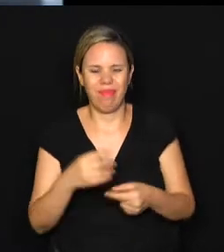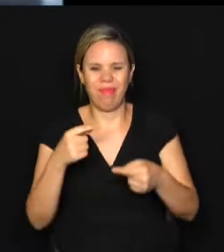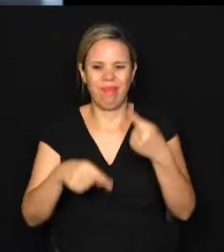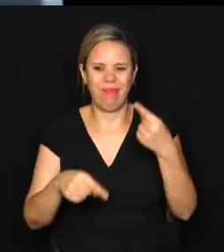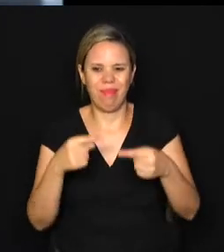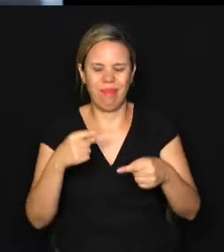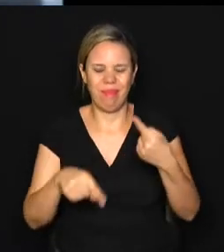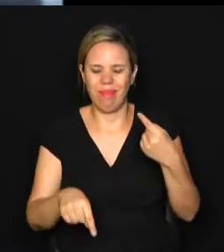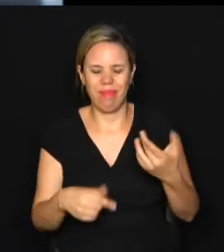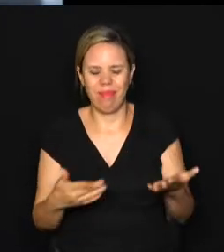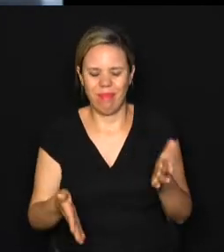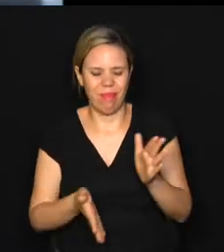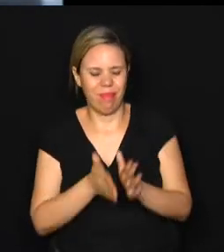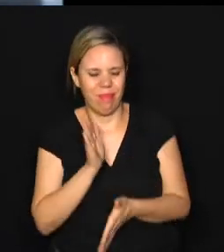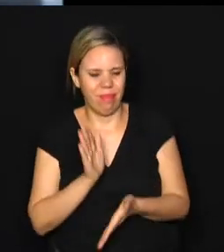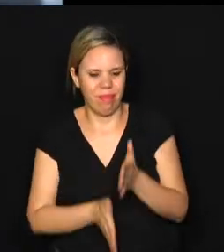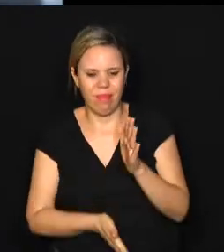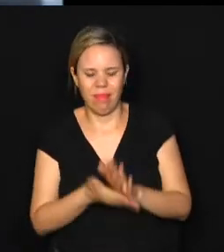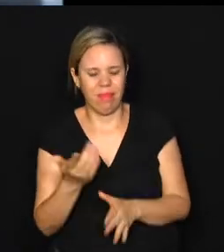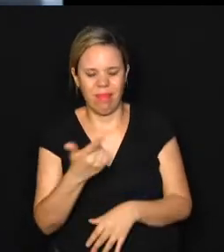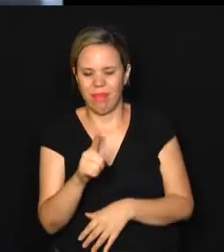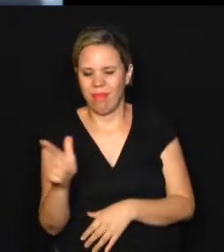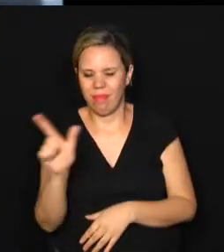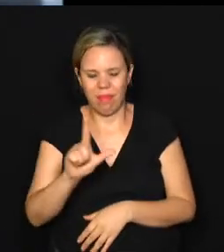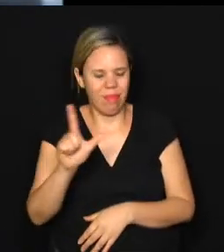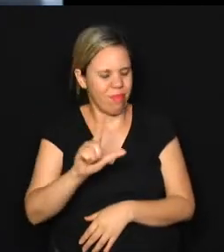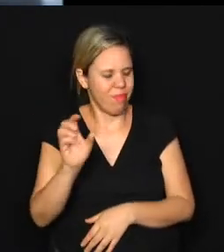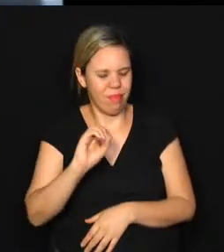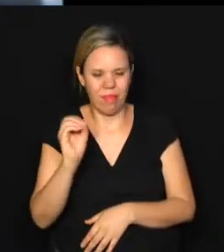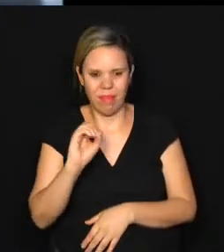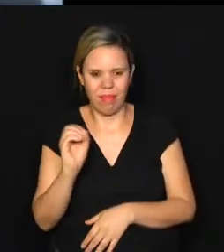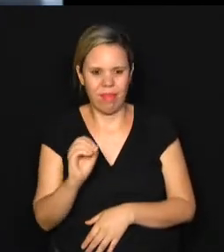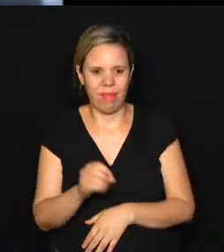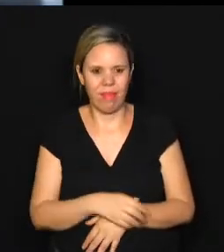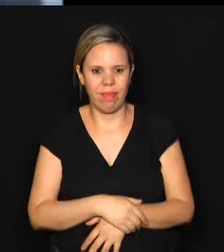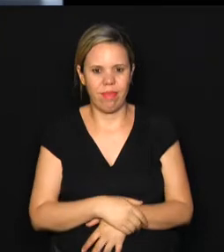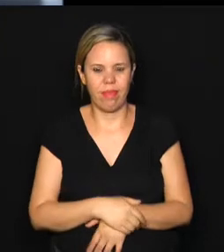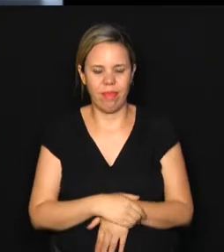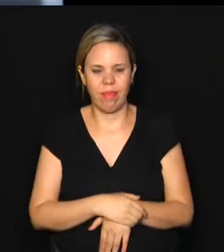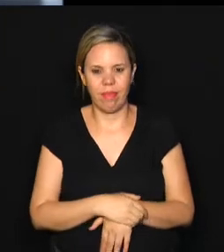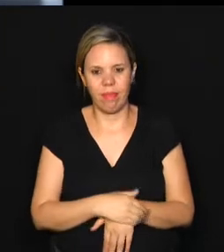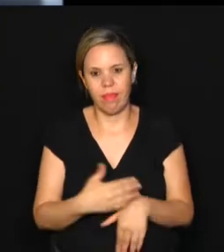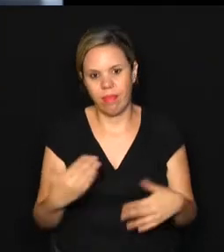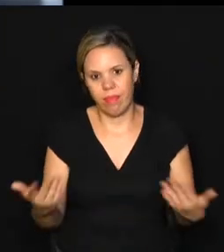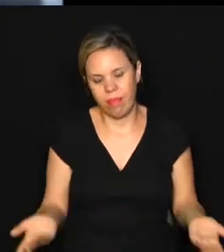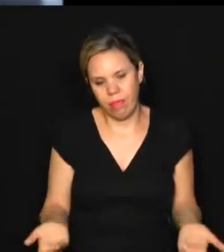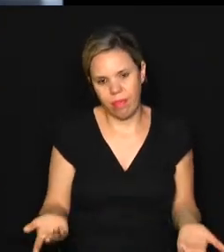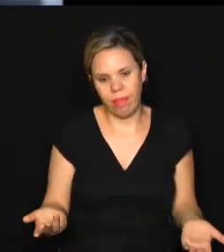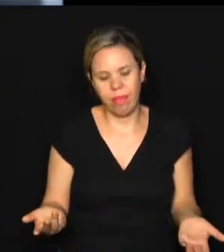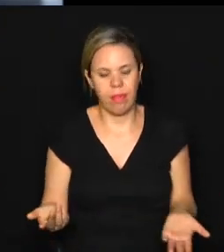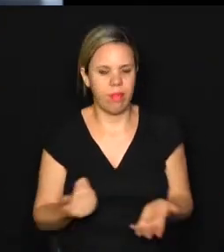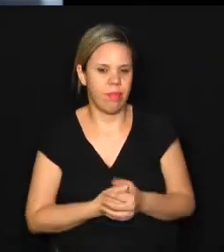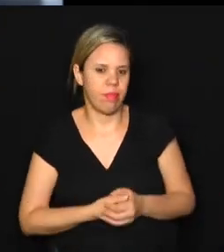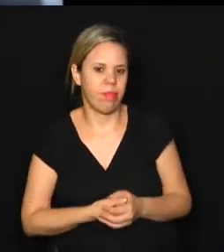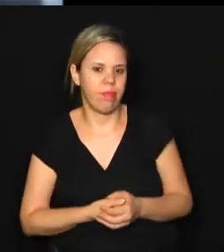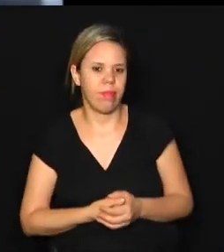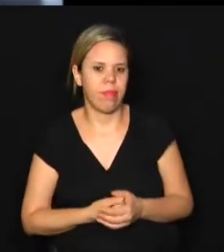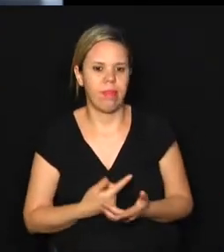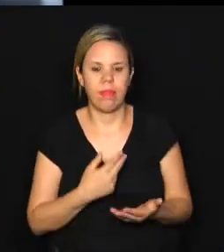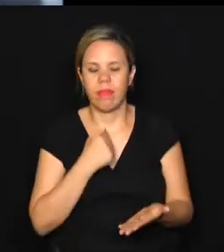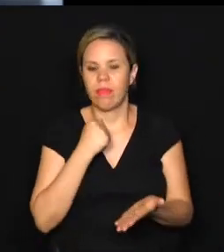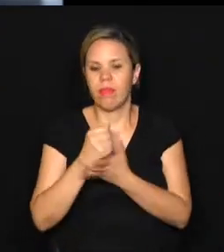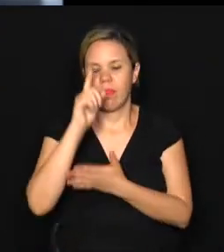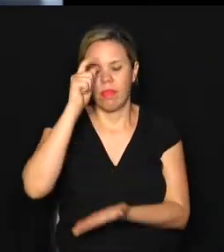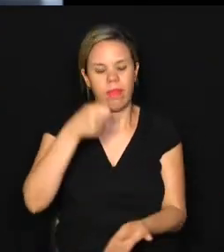de lógica, não tem lógica nenhuma nisso. E aí vem aquilo que já se foi